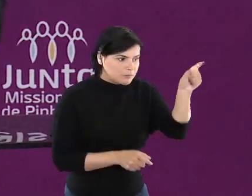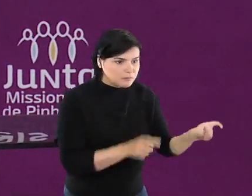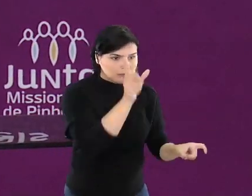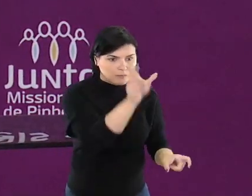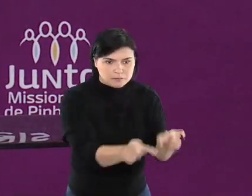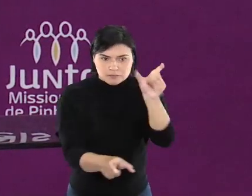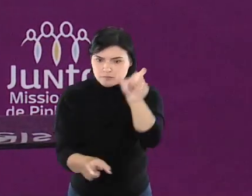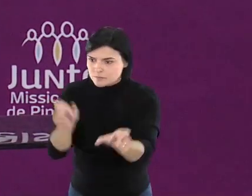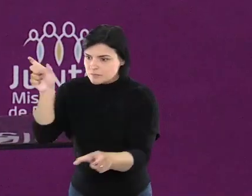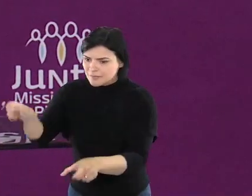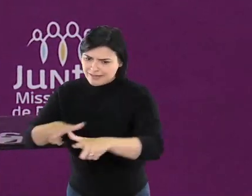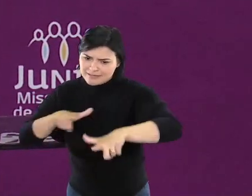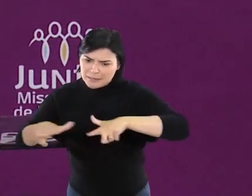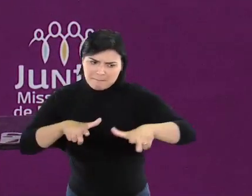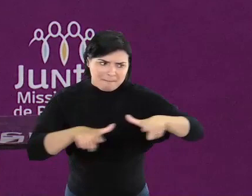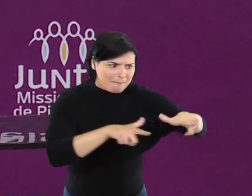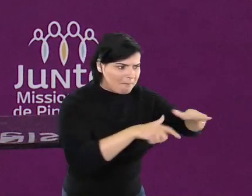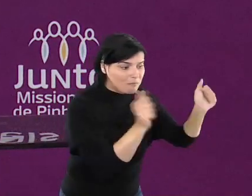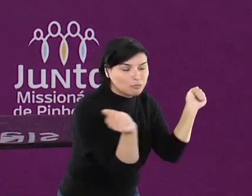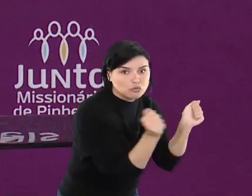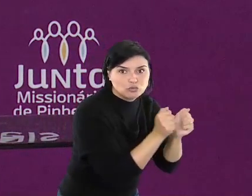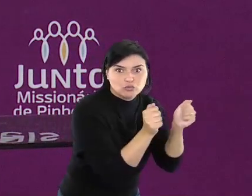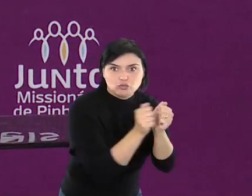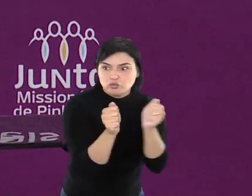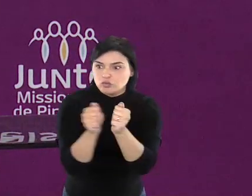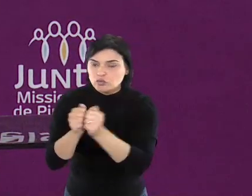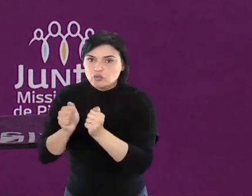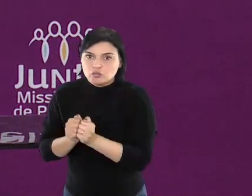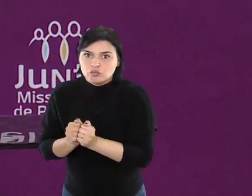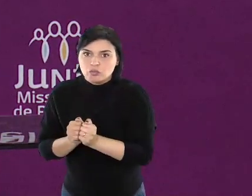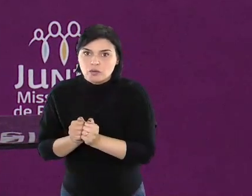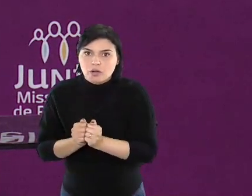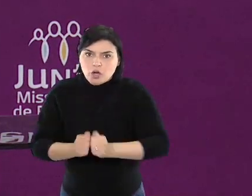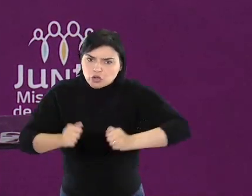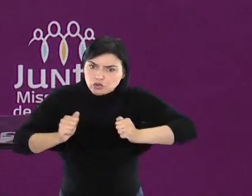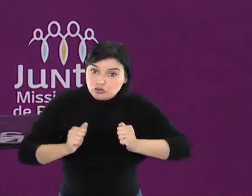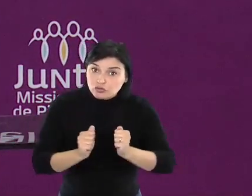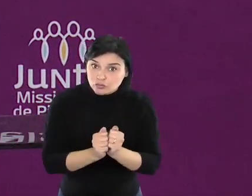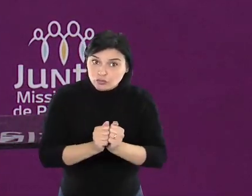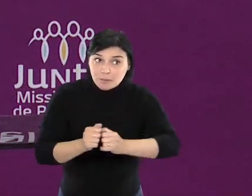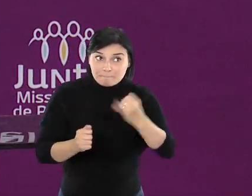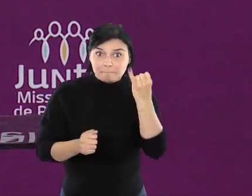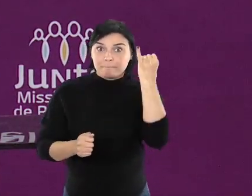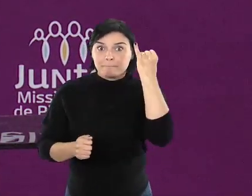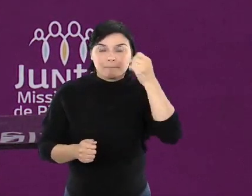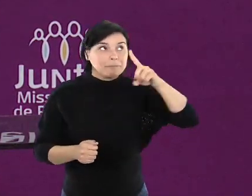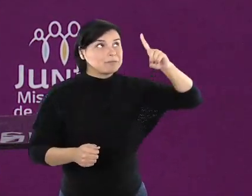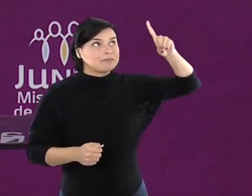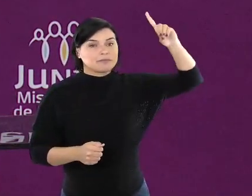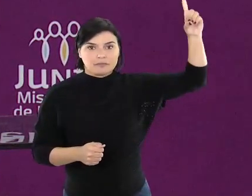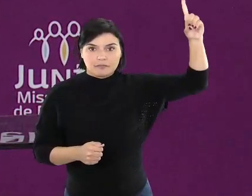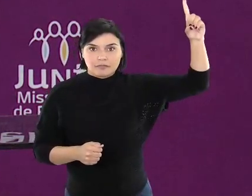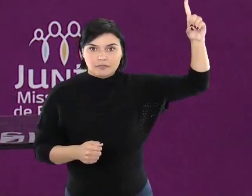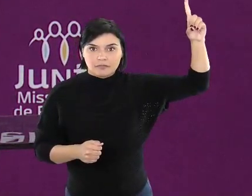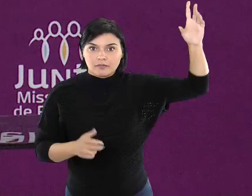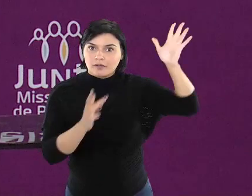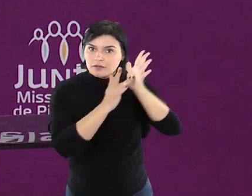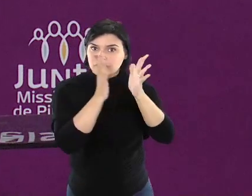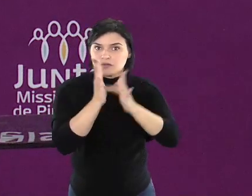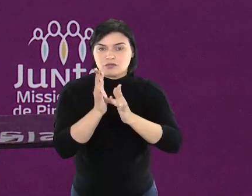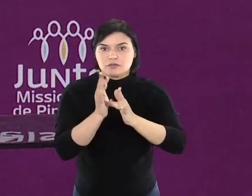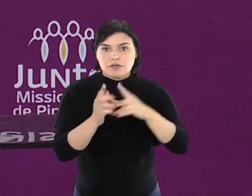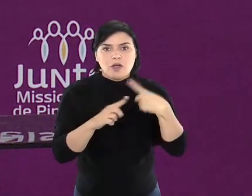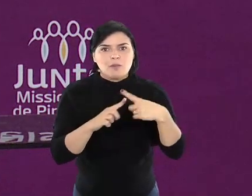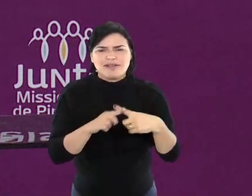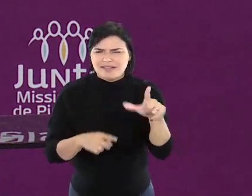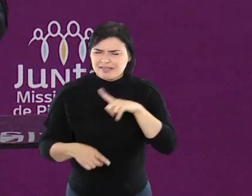e todos nós sabemos que a nossa suficiência vem de Deus que a parte que eu preciso fazer mas a parte que só